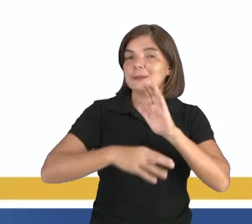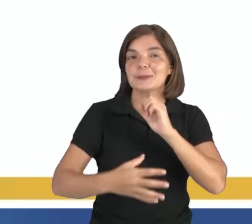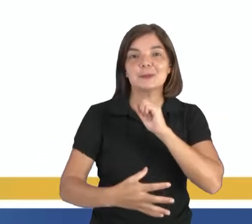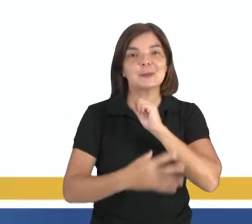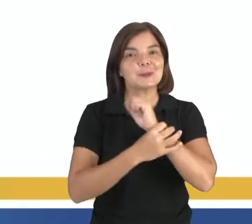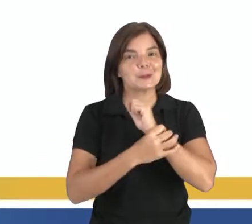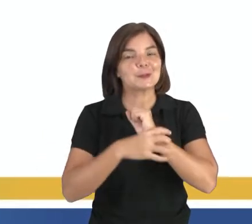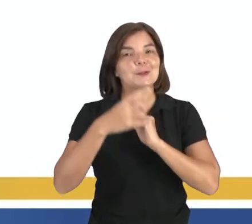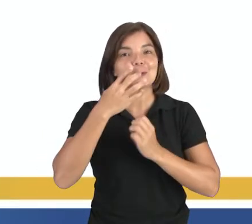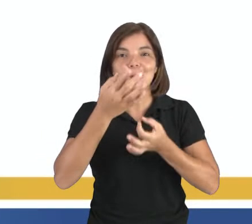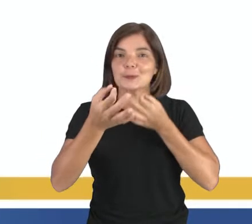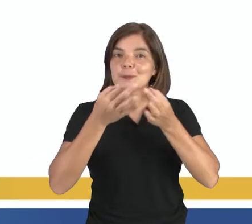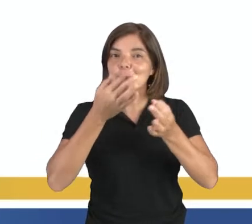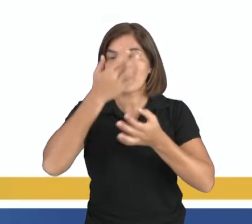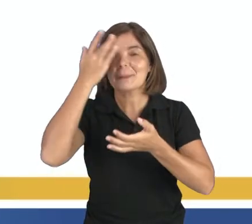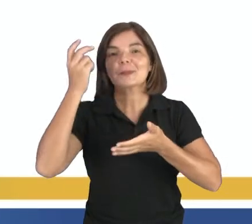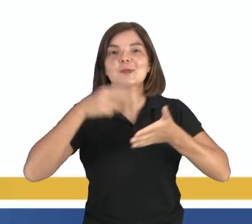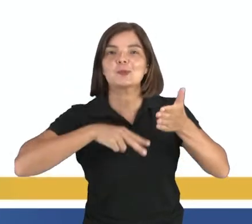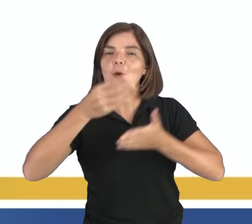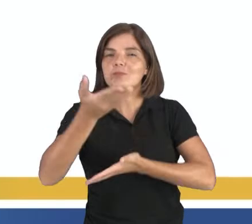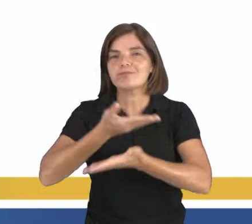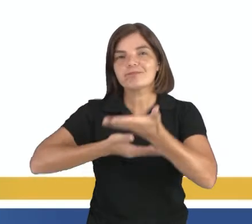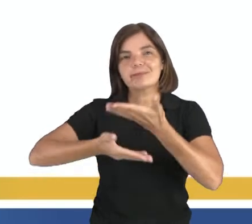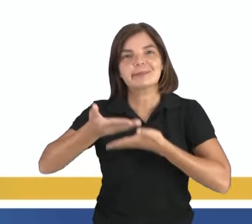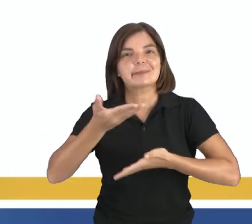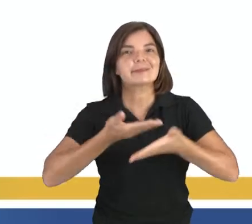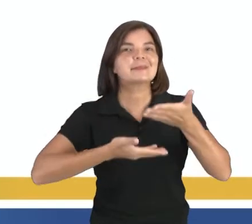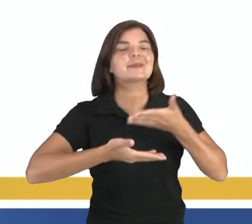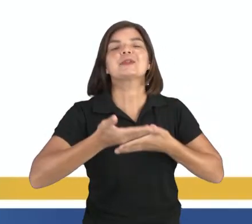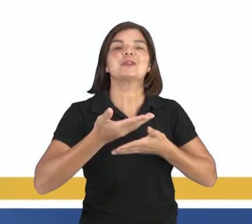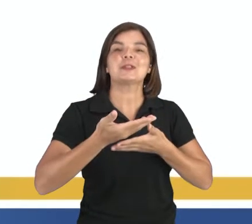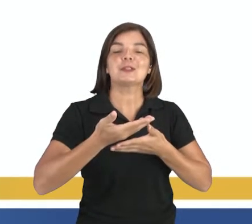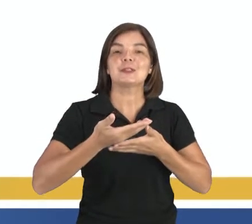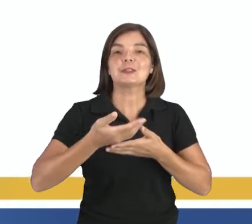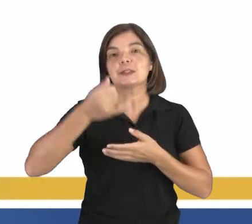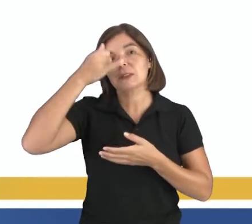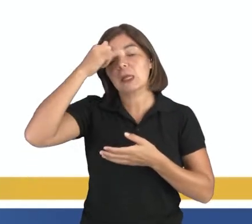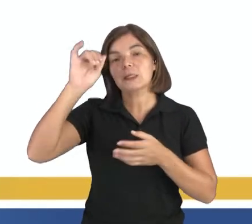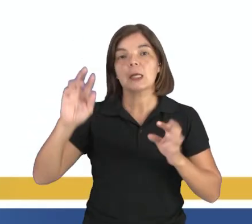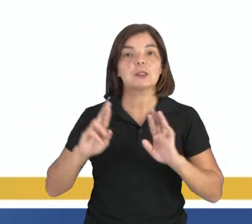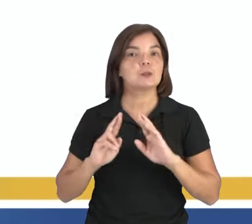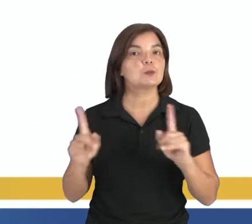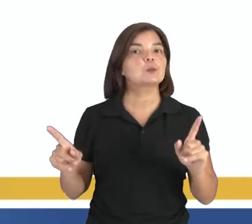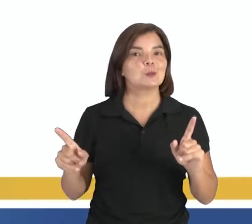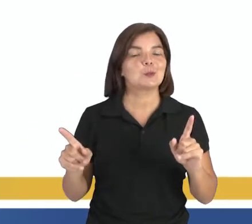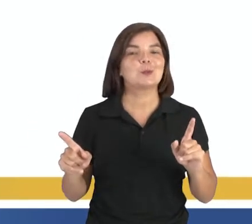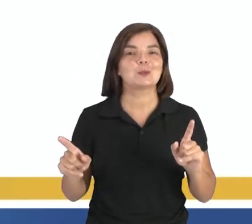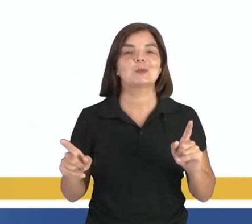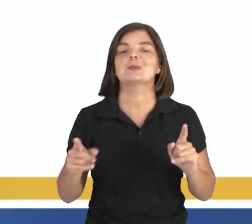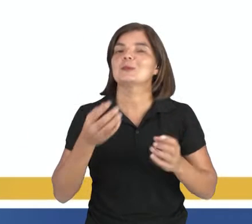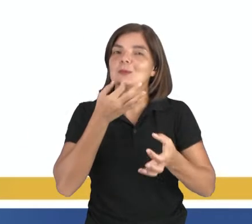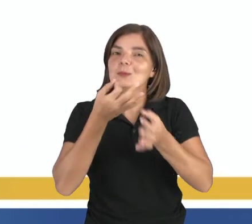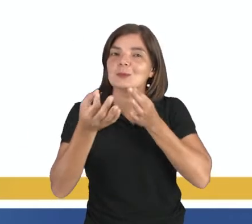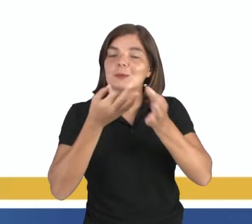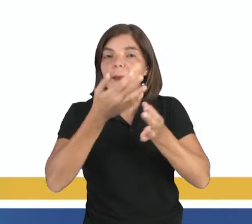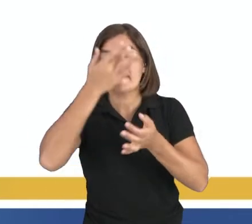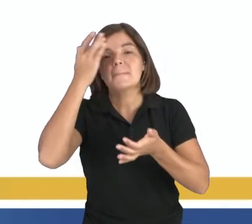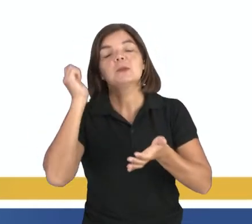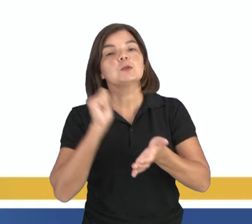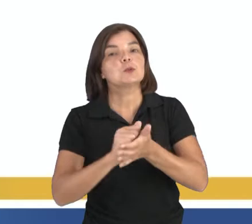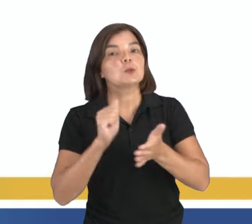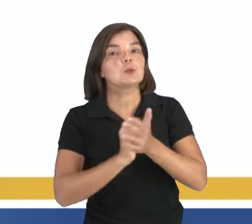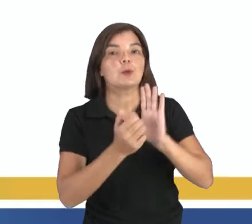sua persuasão com os leitores. Ou seja, a partir das ideias contrárias, contra-argumento, o escritor tece